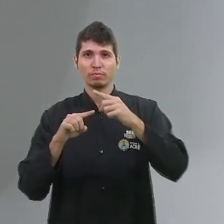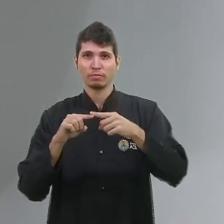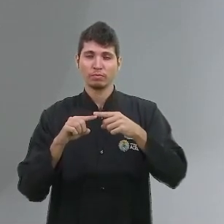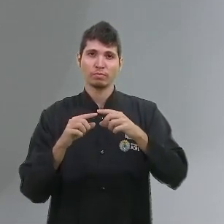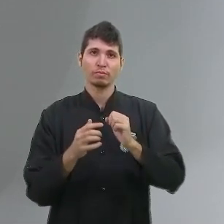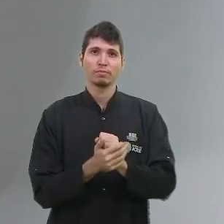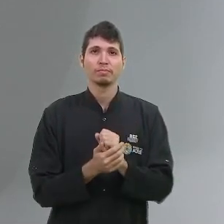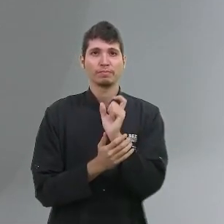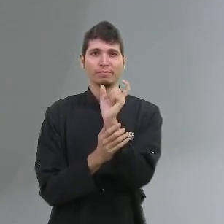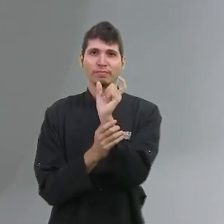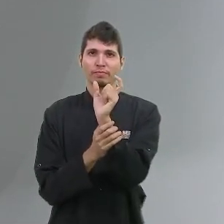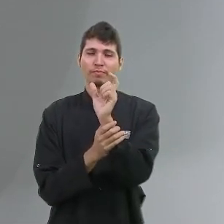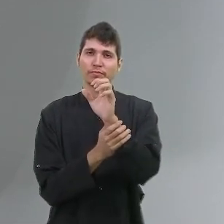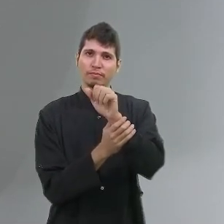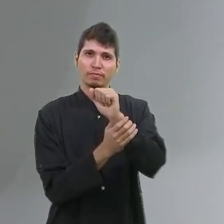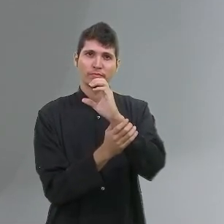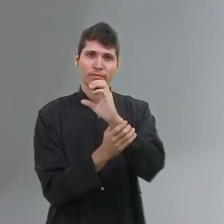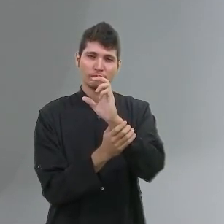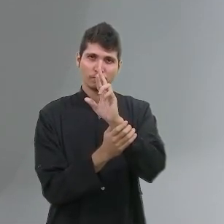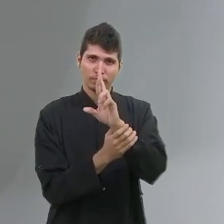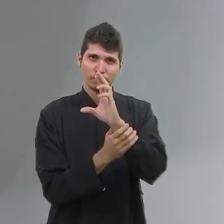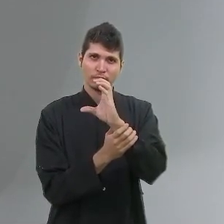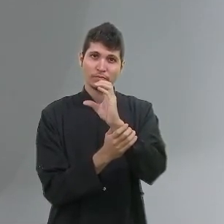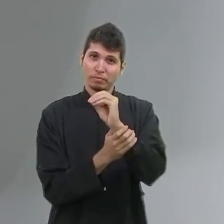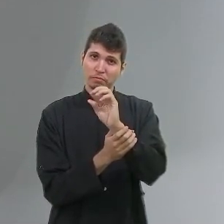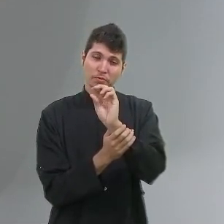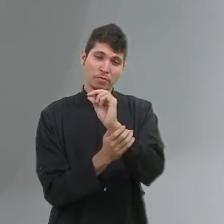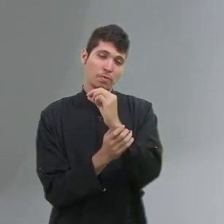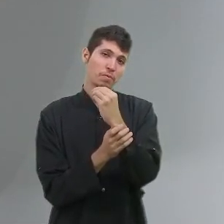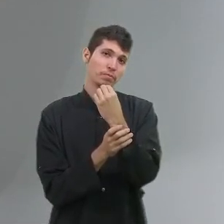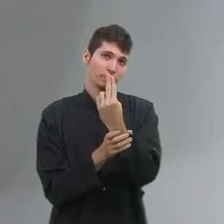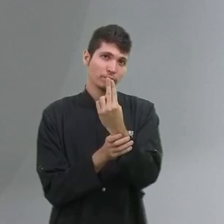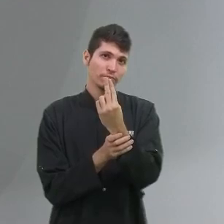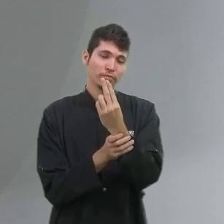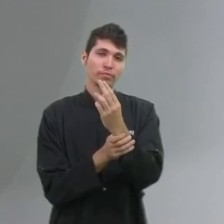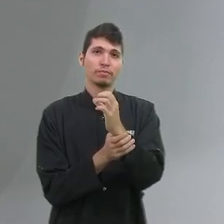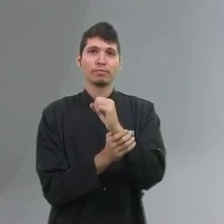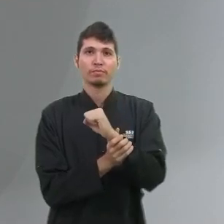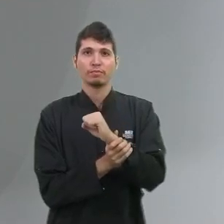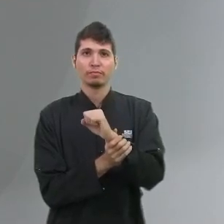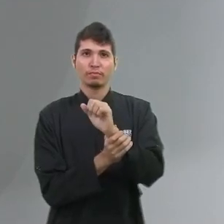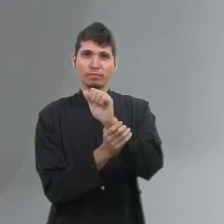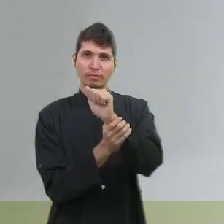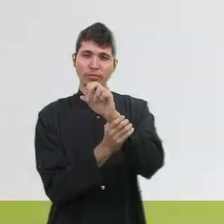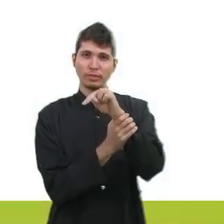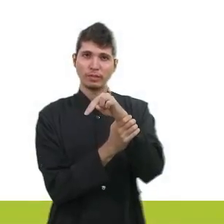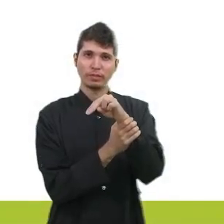de dizer isso é arcos complementares e arcos suplementares. Me acompanhe agora.